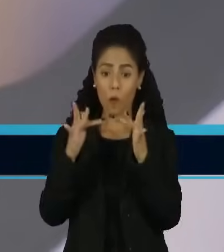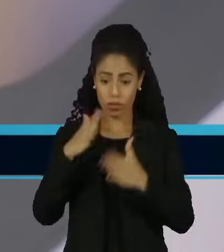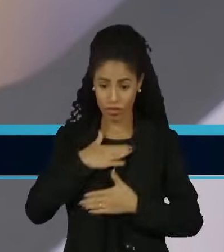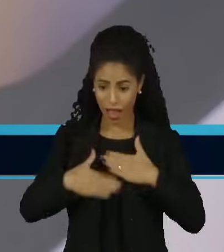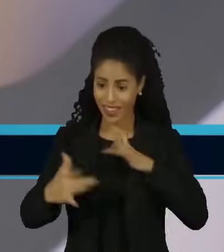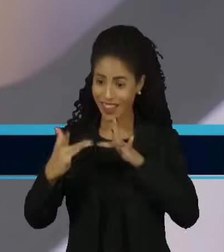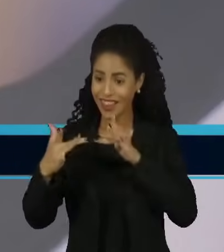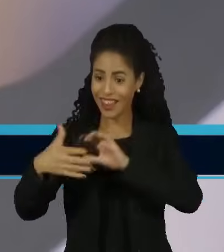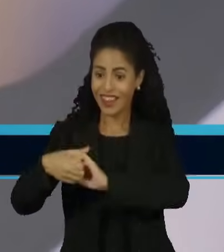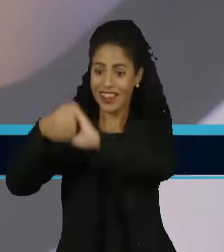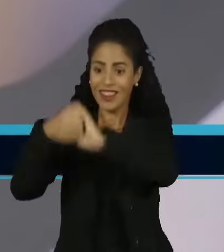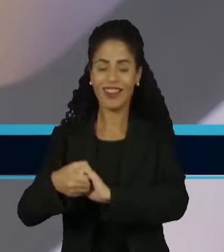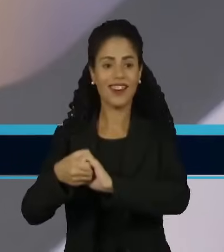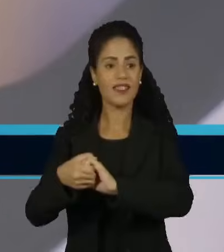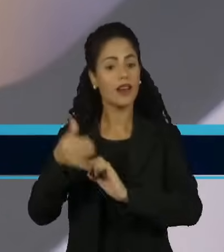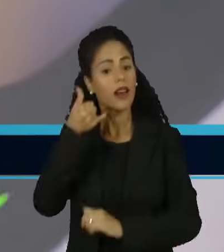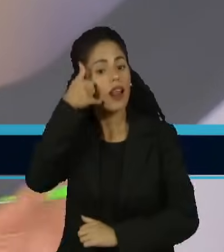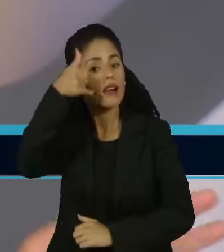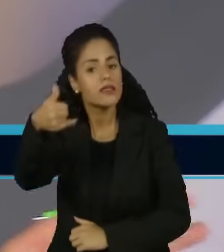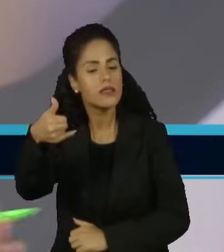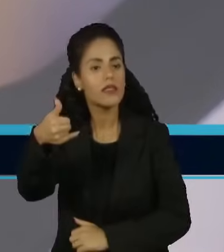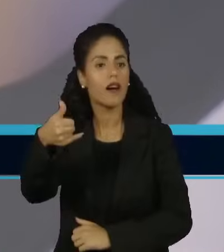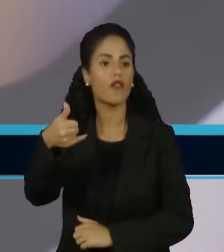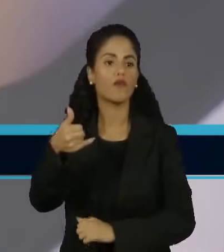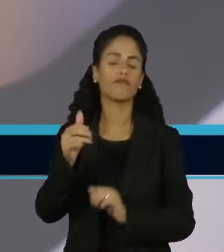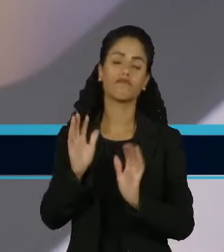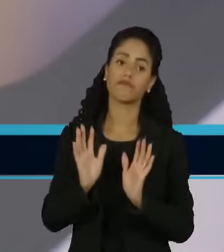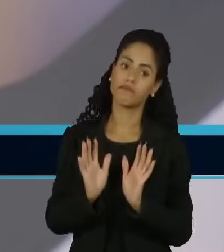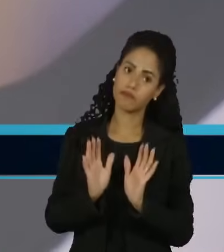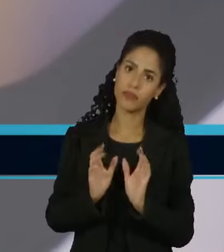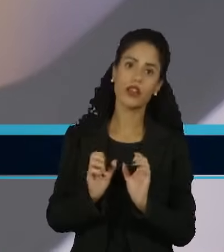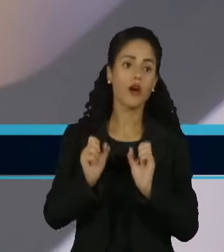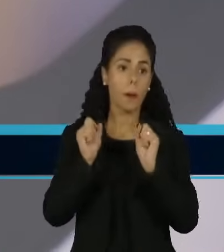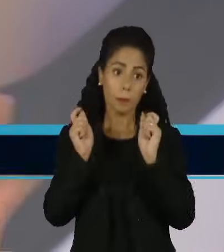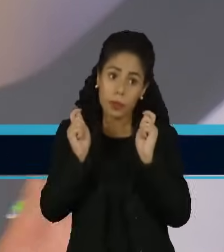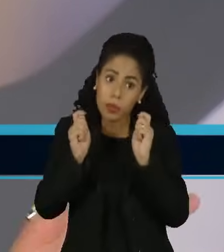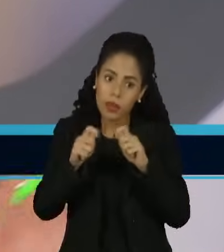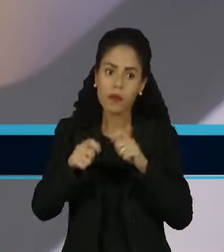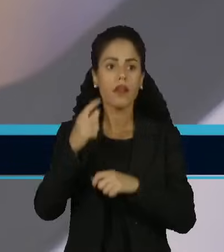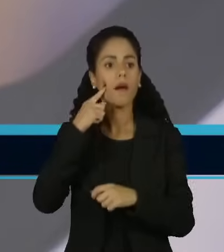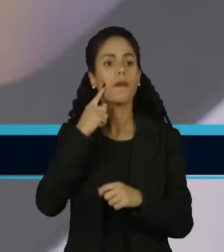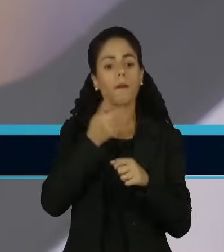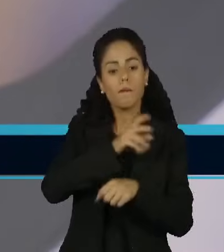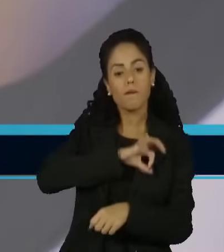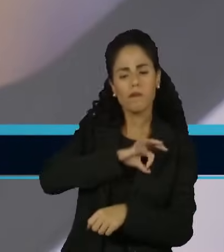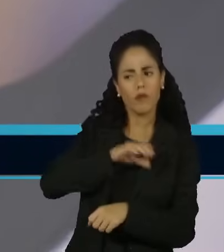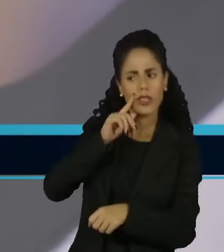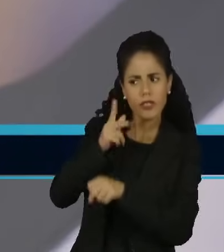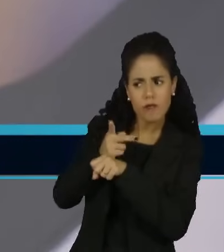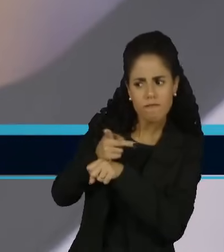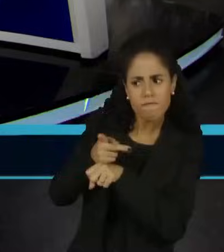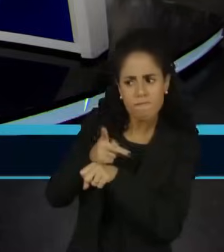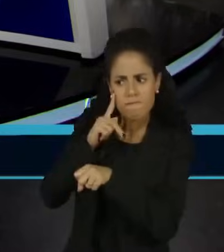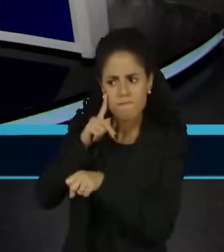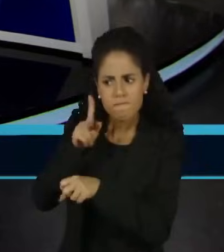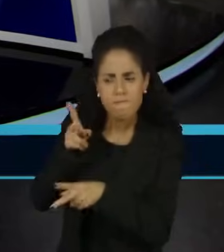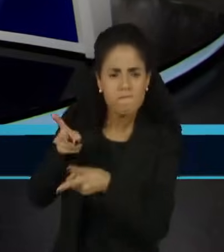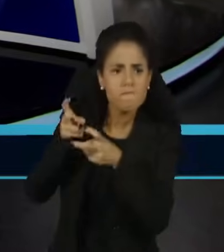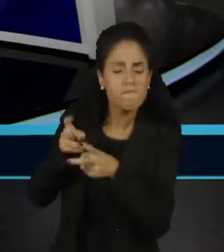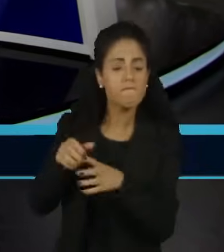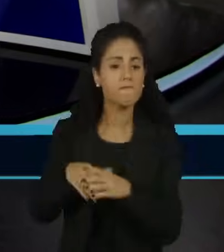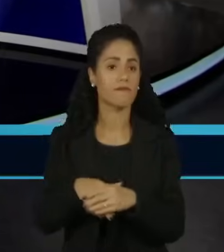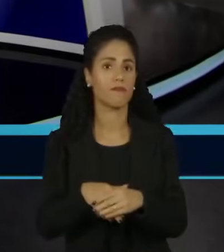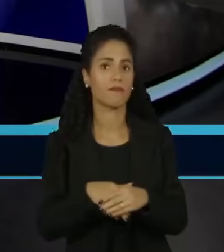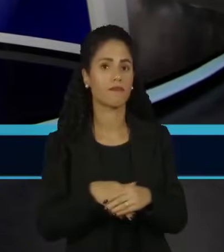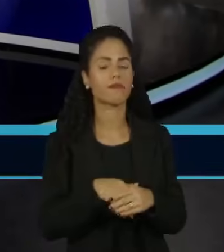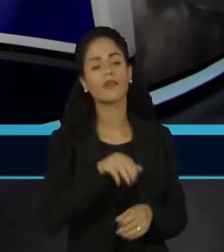e ligações telefônicas é possível a polícia monitorar. Eu acho que ele não vai conseguir fazer isso. João,